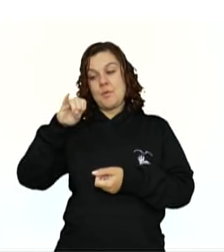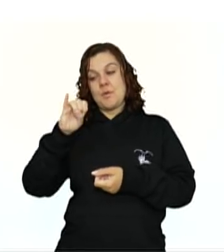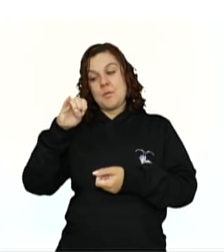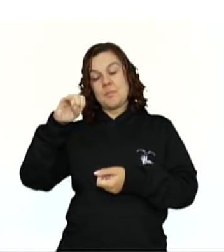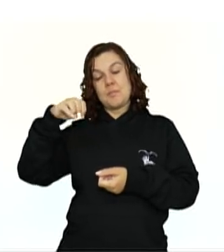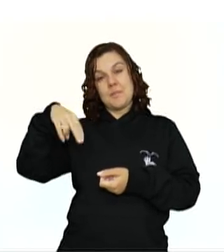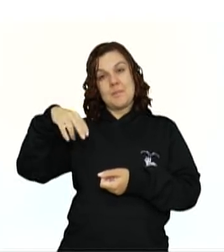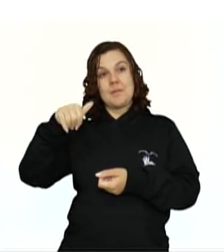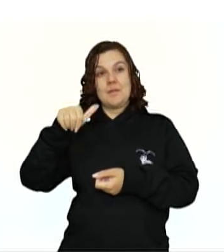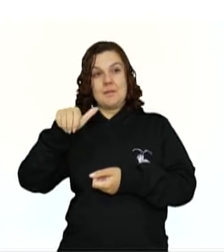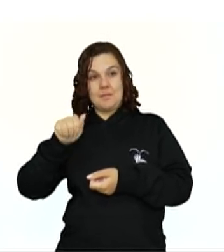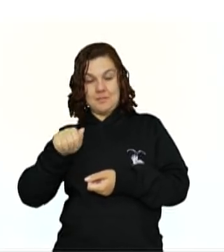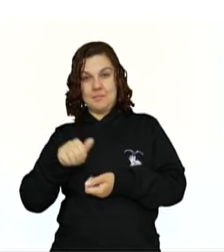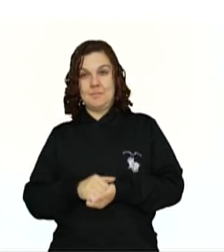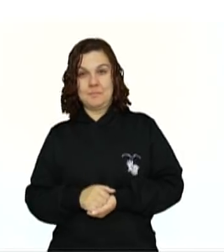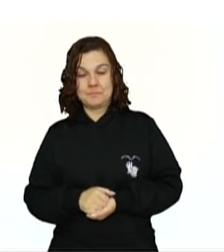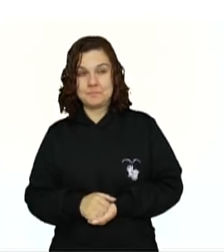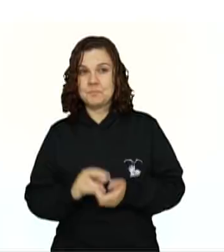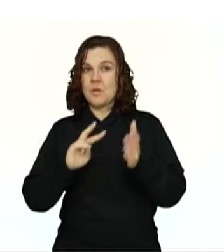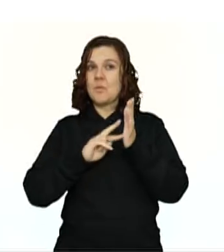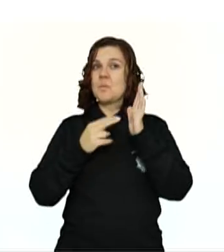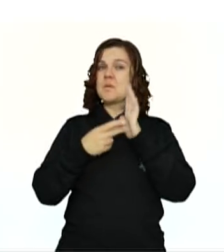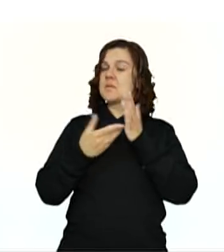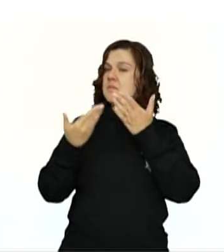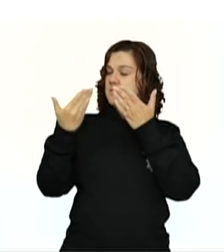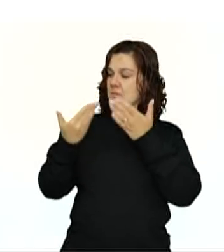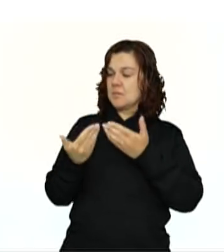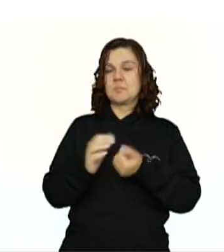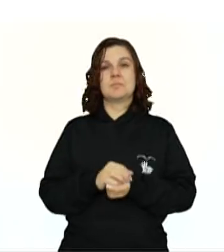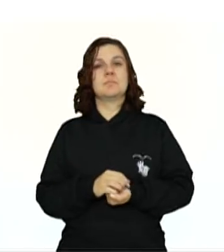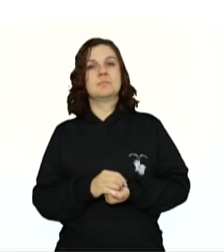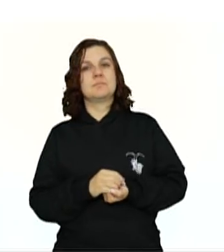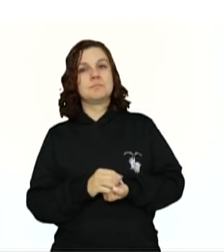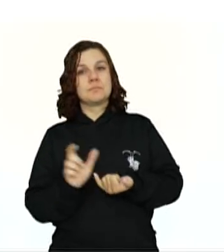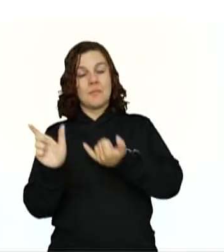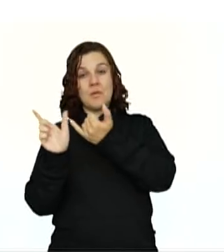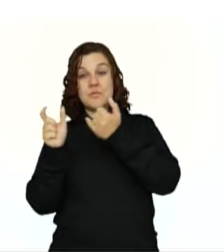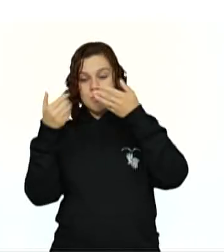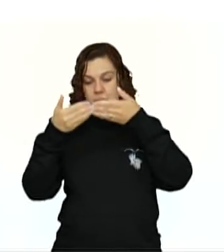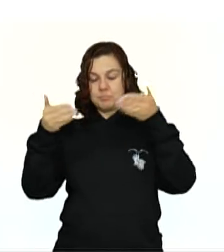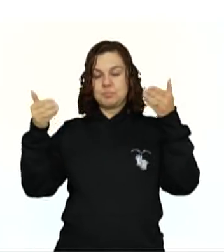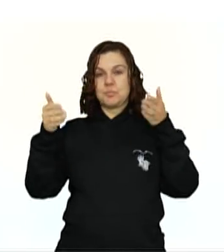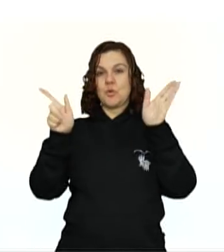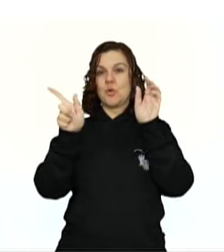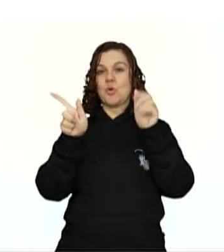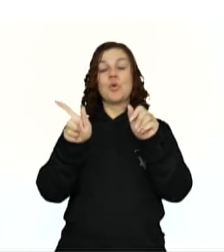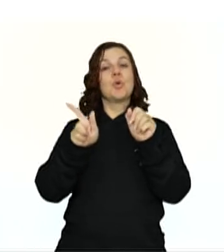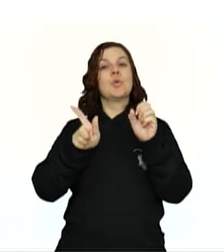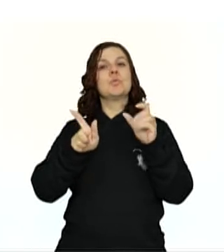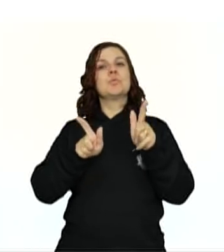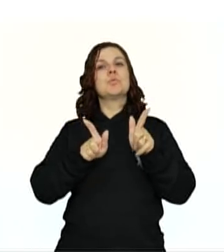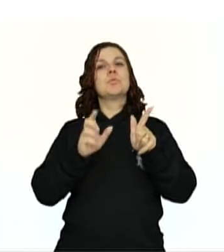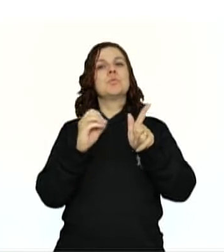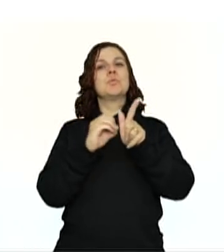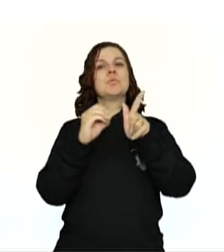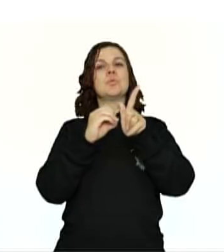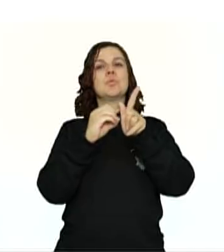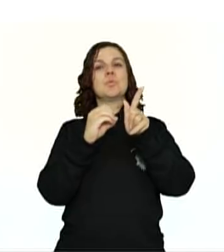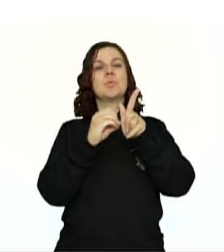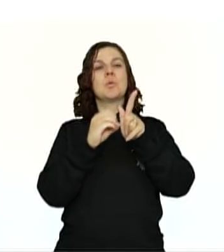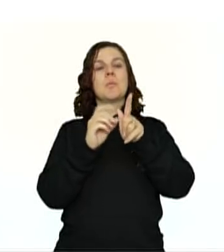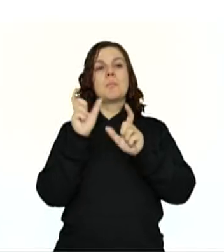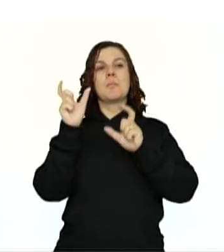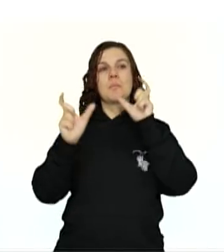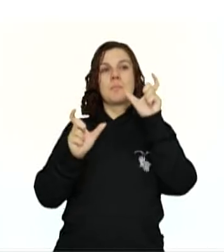palavras. Inúmeras, gente. Se você abrir lá no Google e digitar